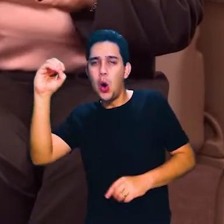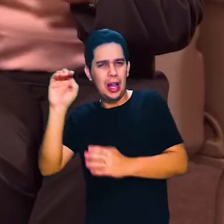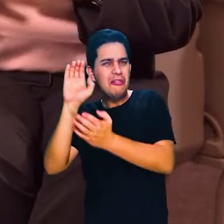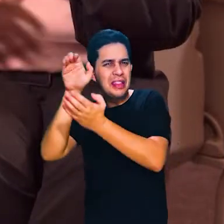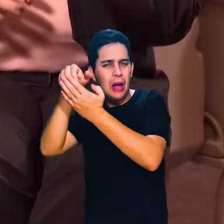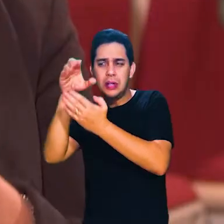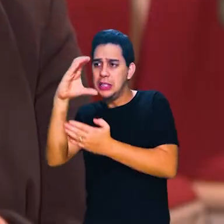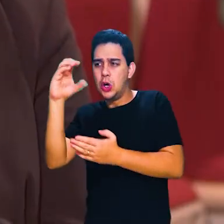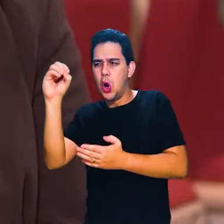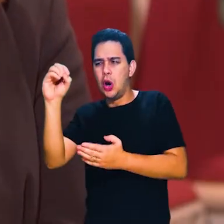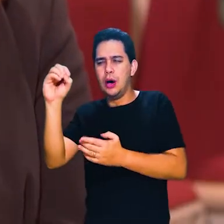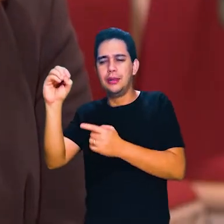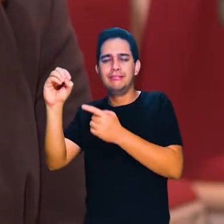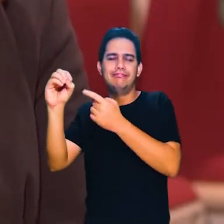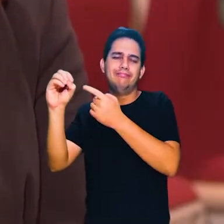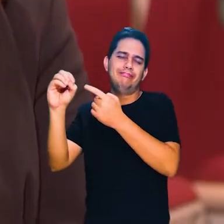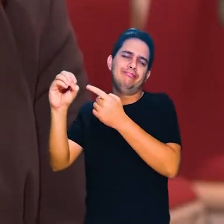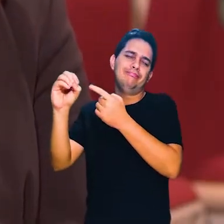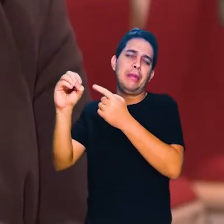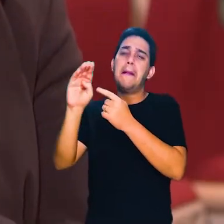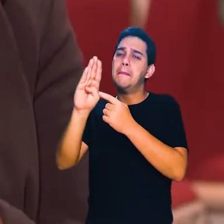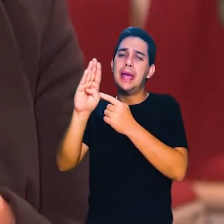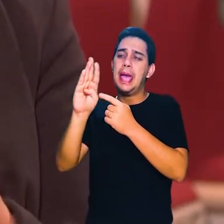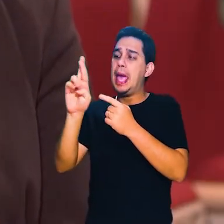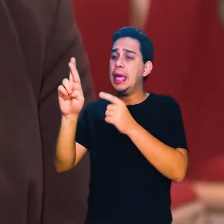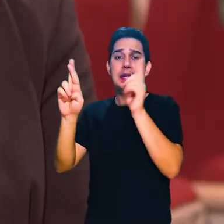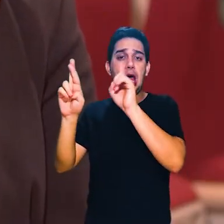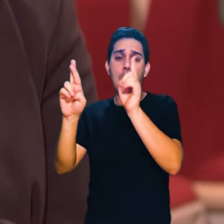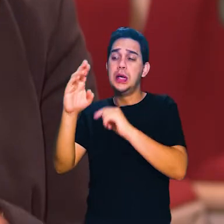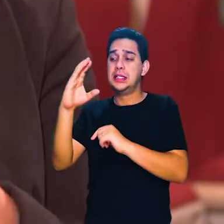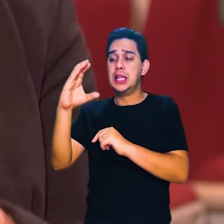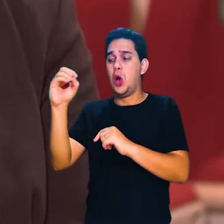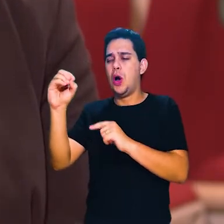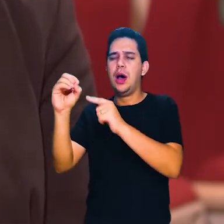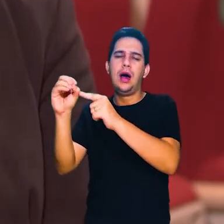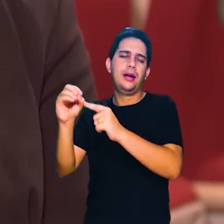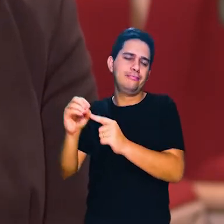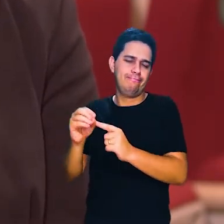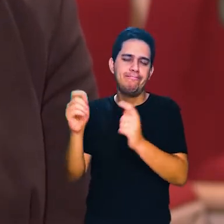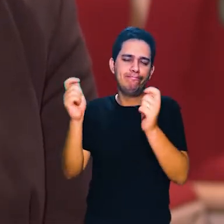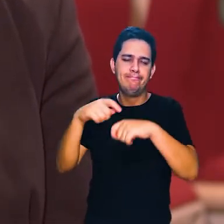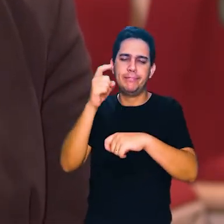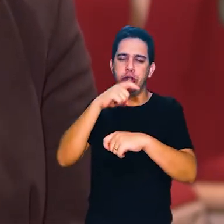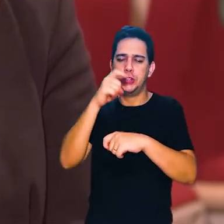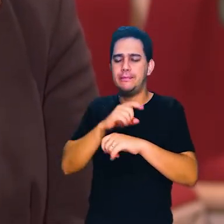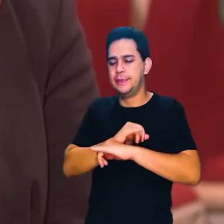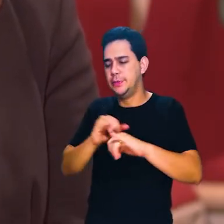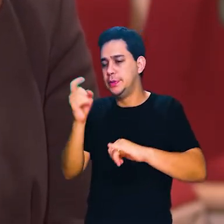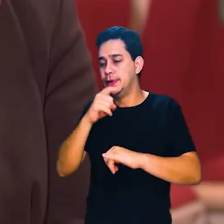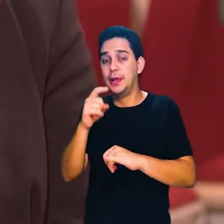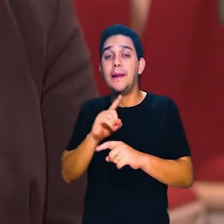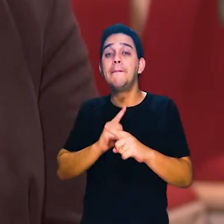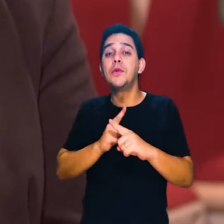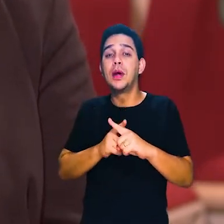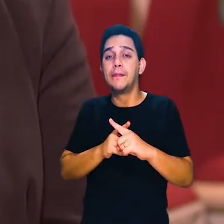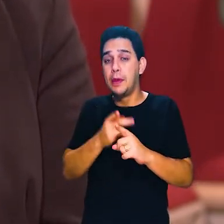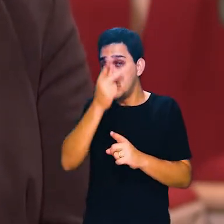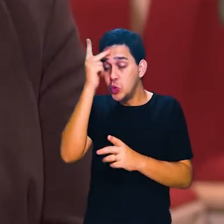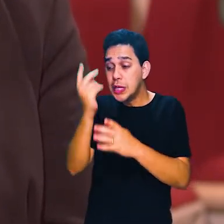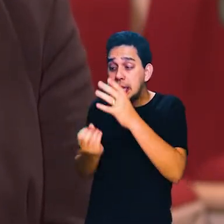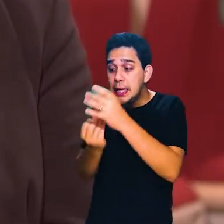essas notícias falsas, elas são muito manipuladas e criadas até em sites estrangeiros. E